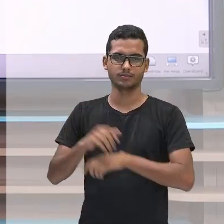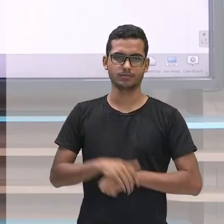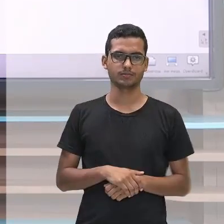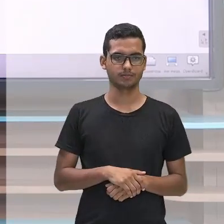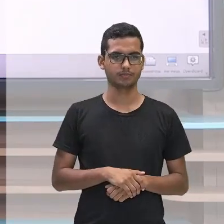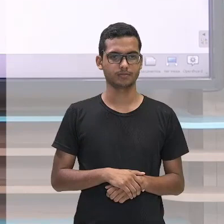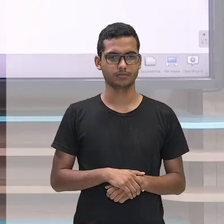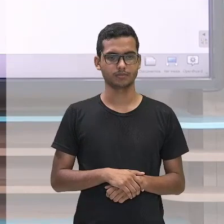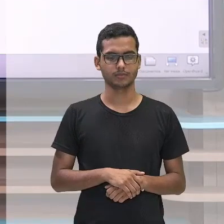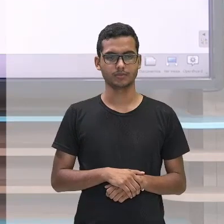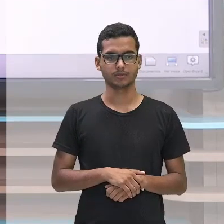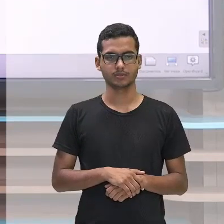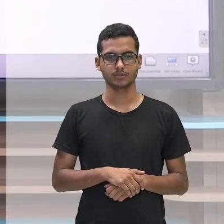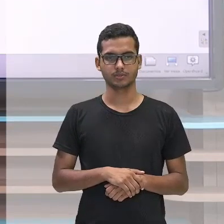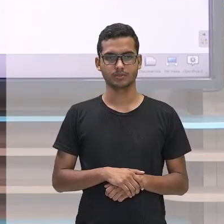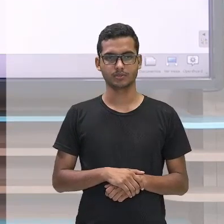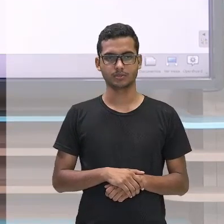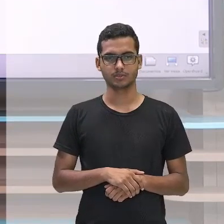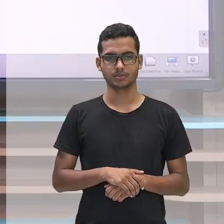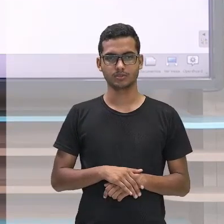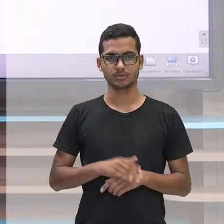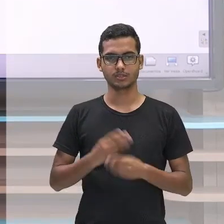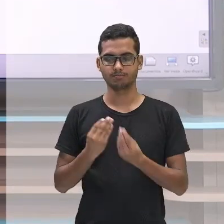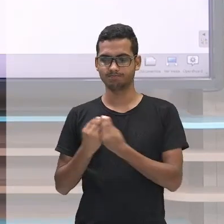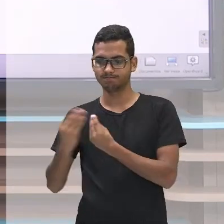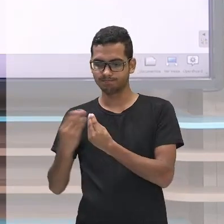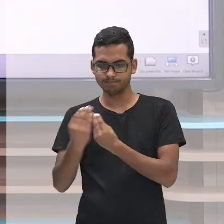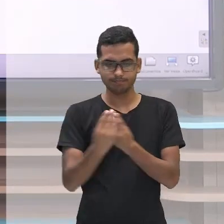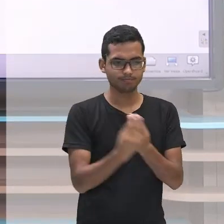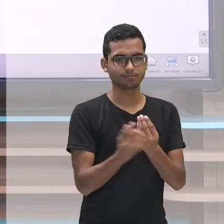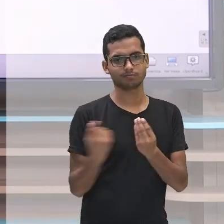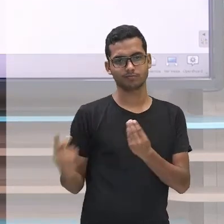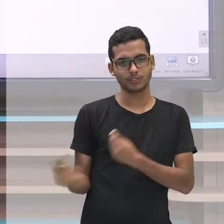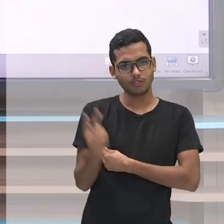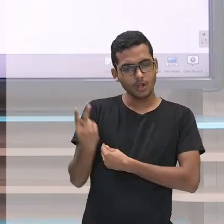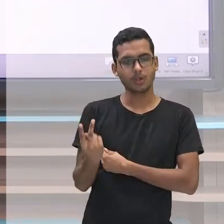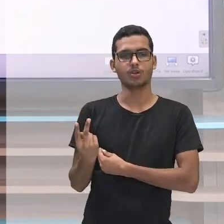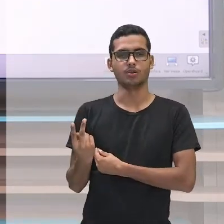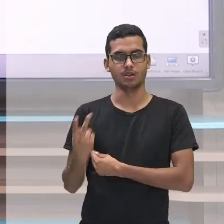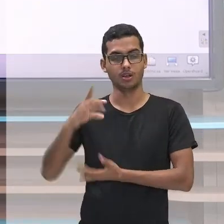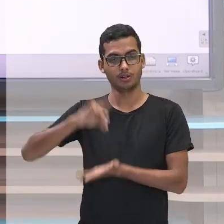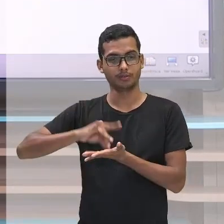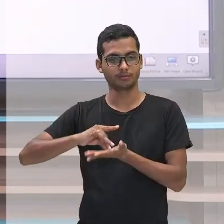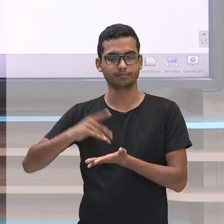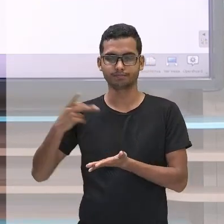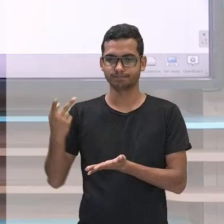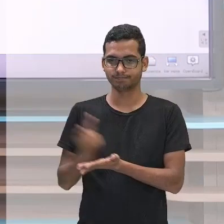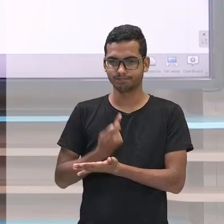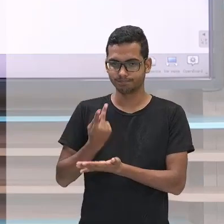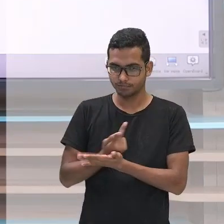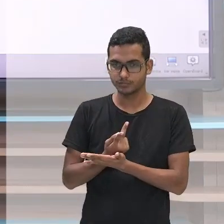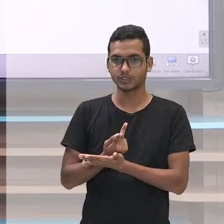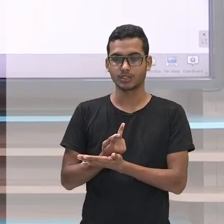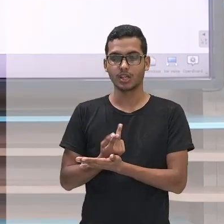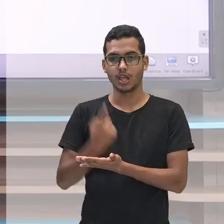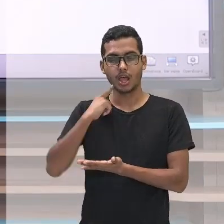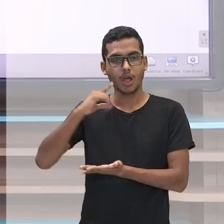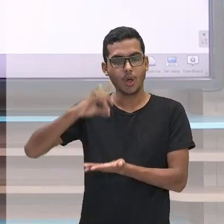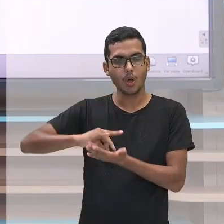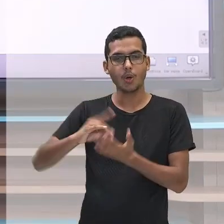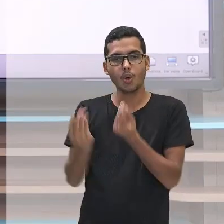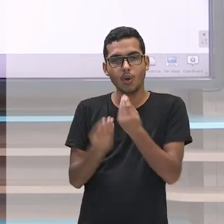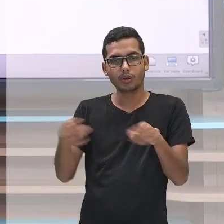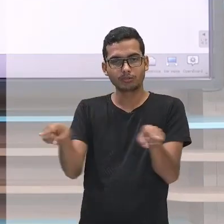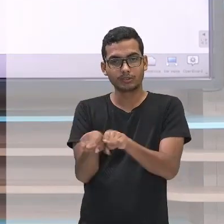essa divisão aí que é feita, certo? E aí nós temos que o Brasil, com relação aos anos, né, a gente